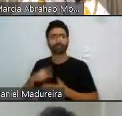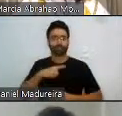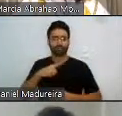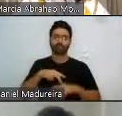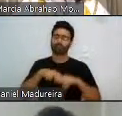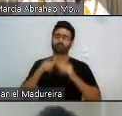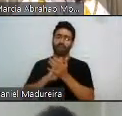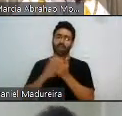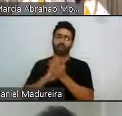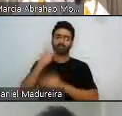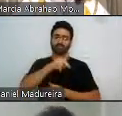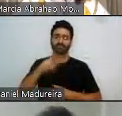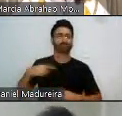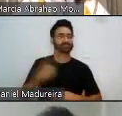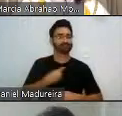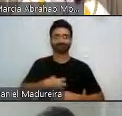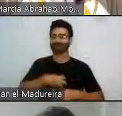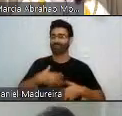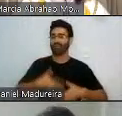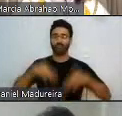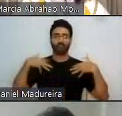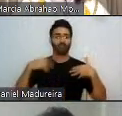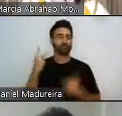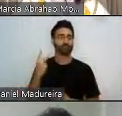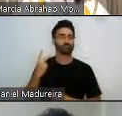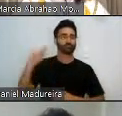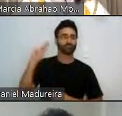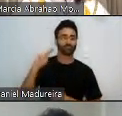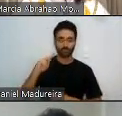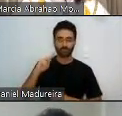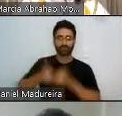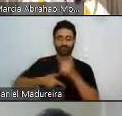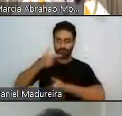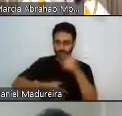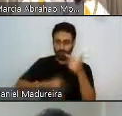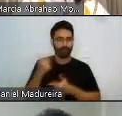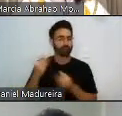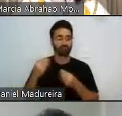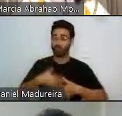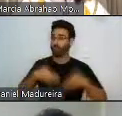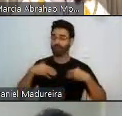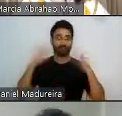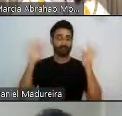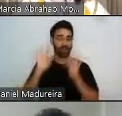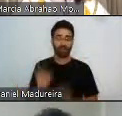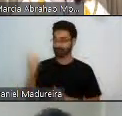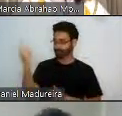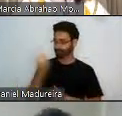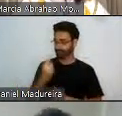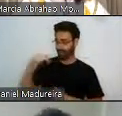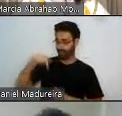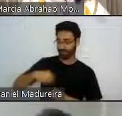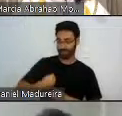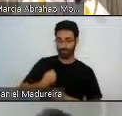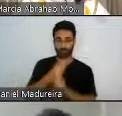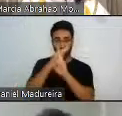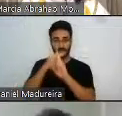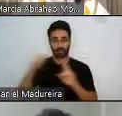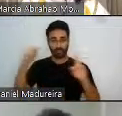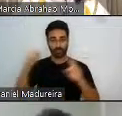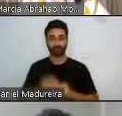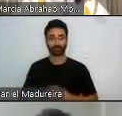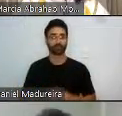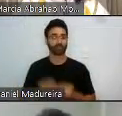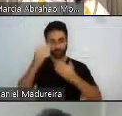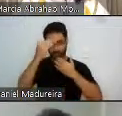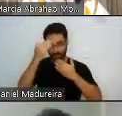muito orgulhosos dessa sua postura e muito nos honra a sua presença aqui na Universidade de Brasília.